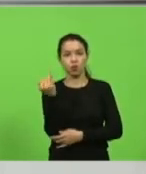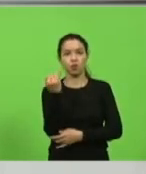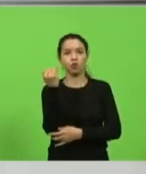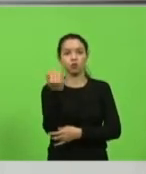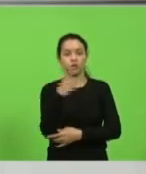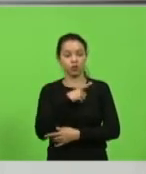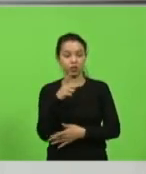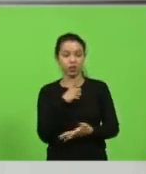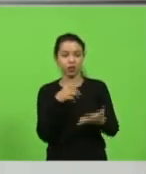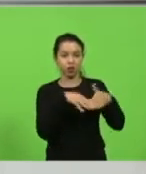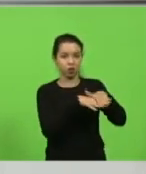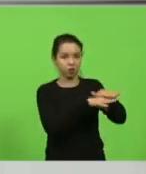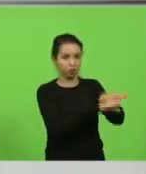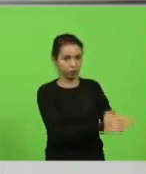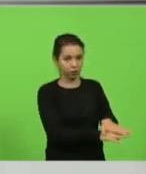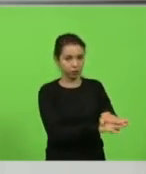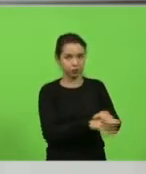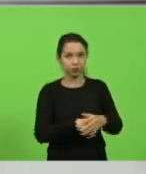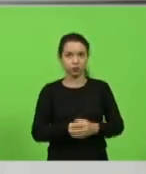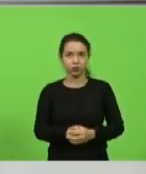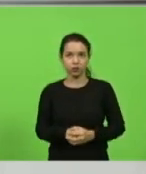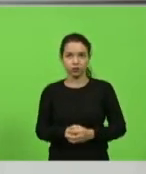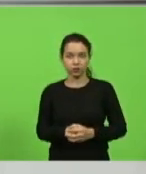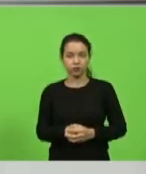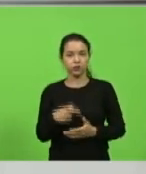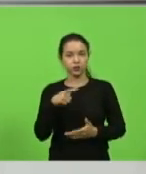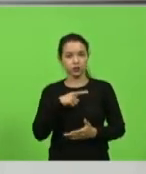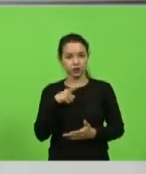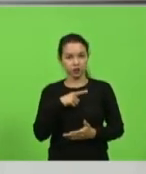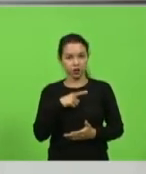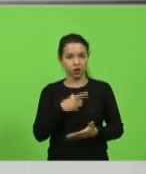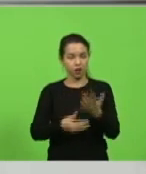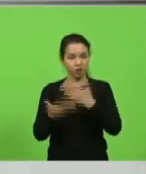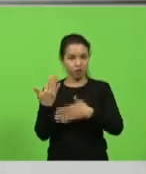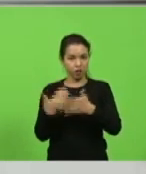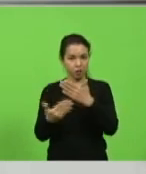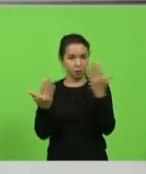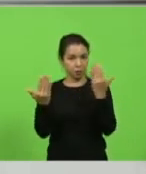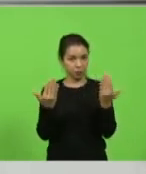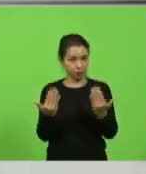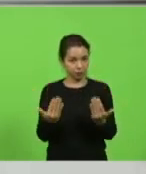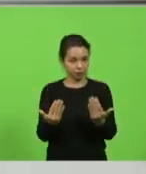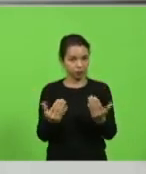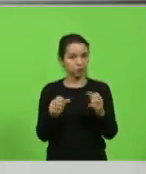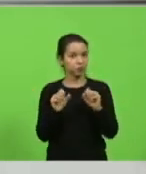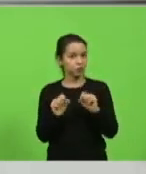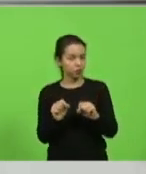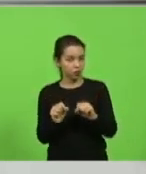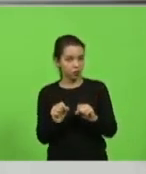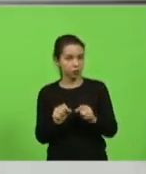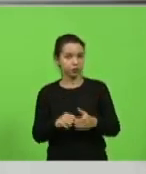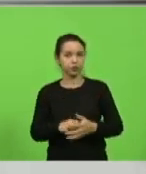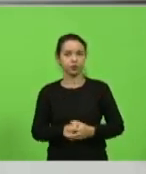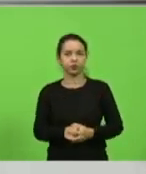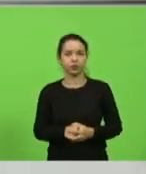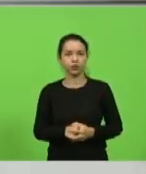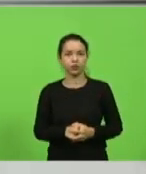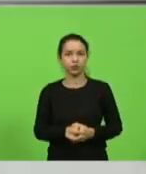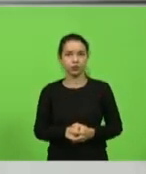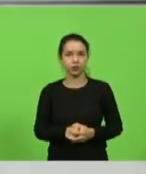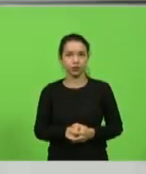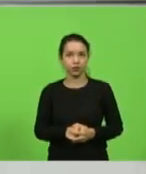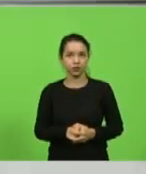autos, na esteira da velha parênia: quod non est in actis, non est in